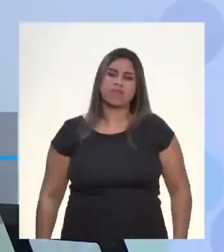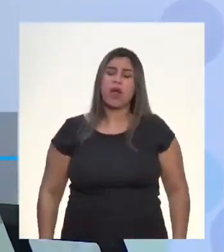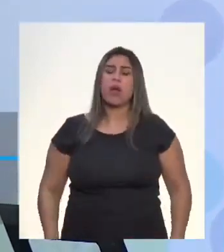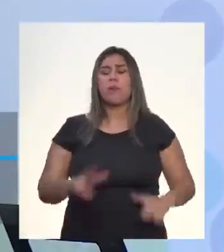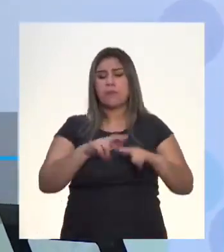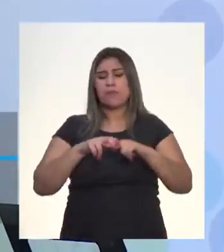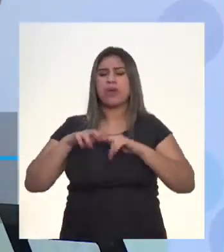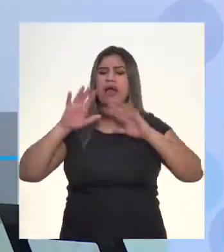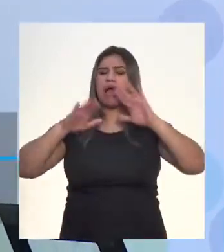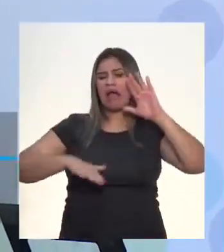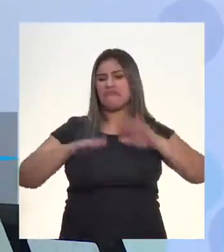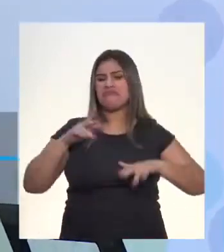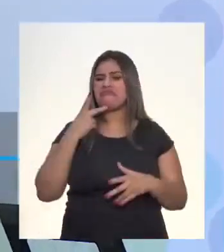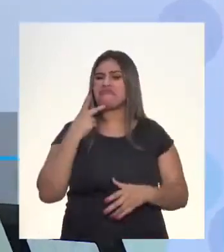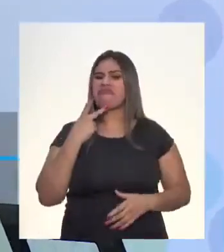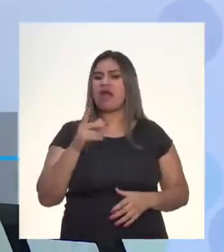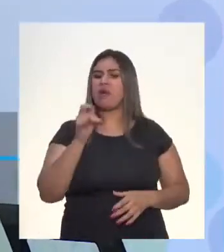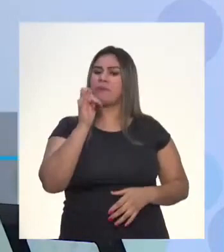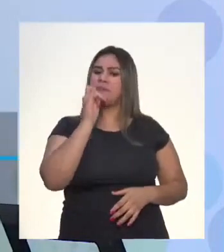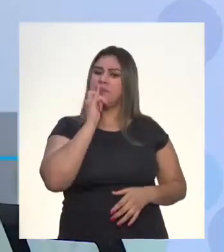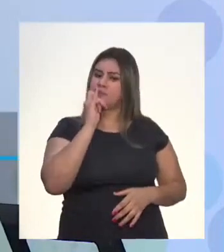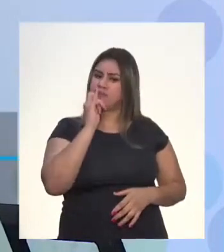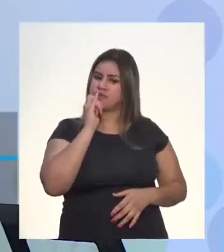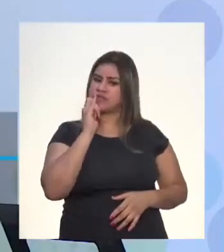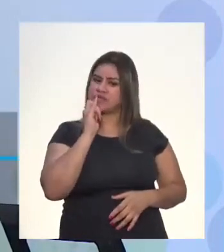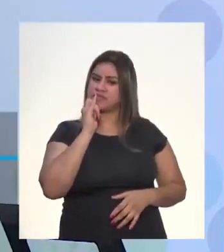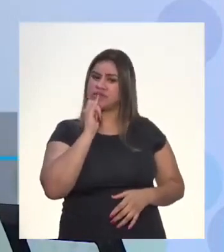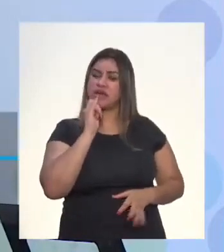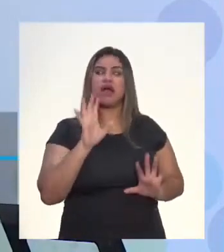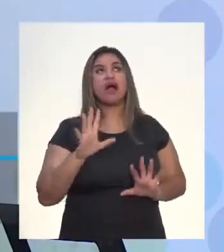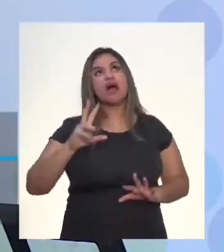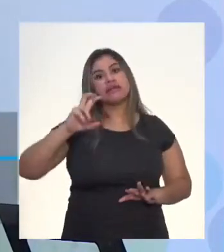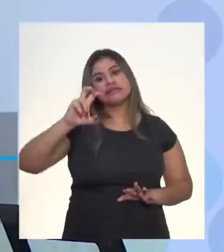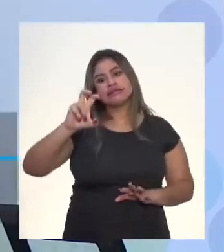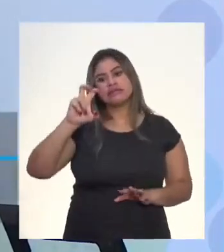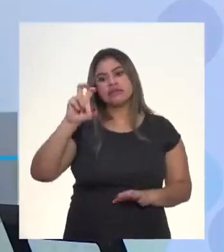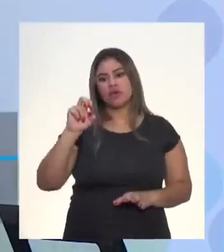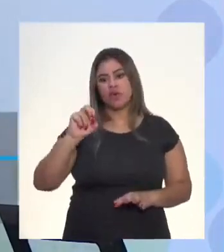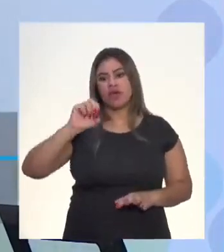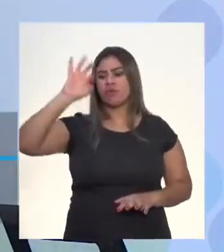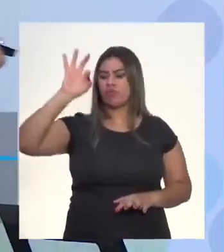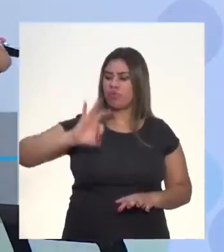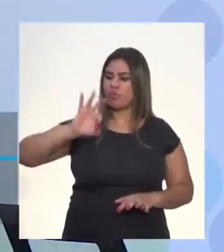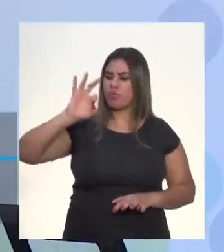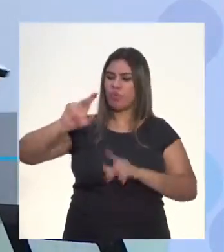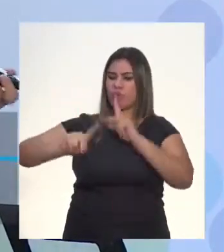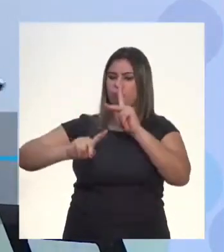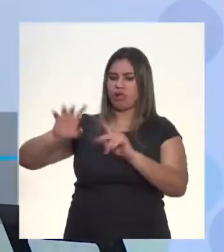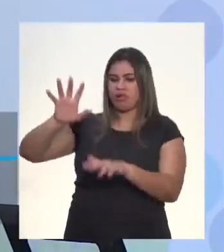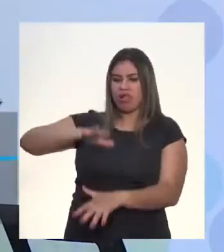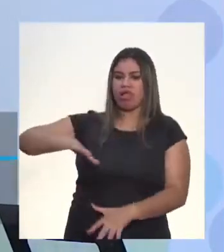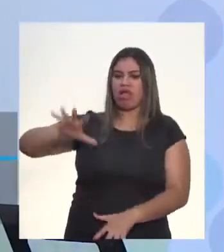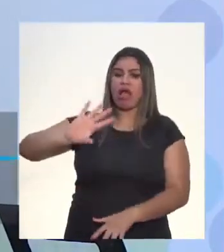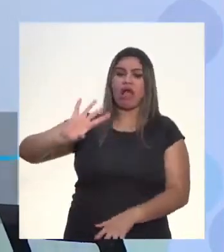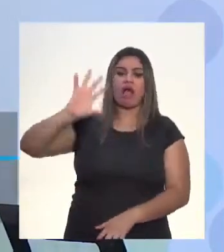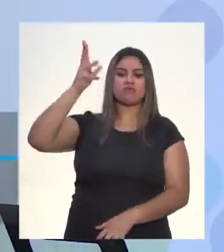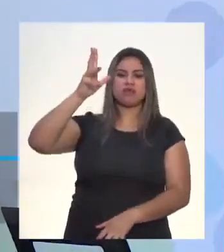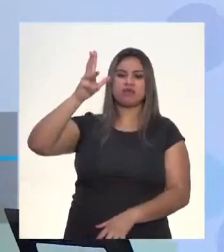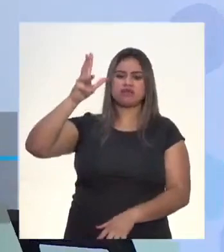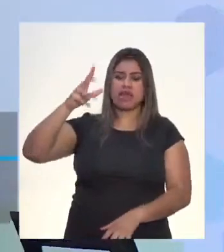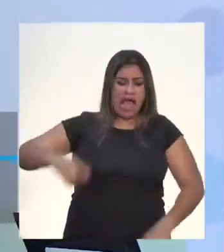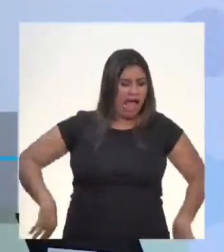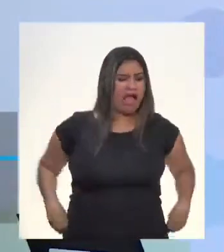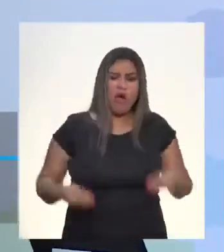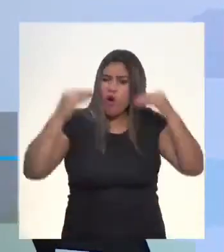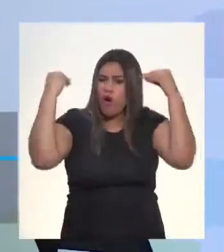assim, tá falando, por exemplo, que 50% da população isso. Aí você fala, gente, mas então quer dizer que